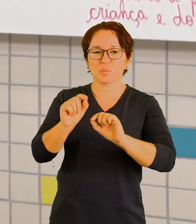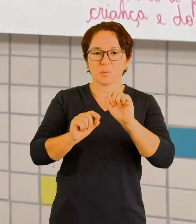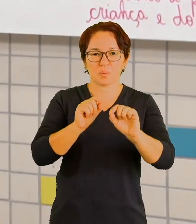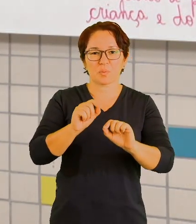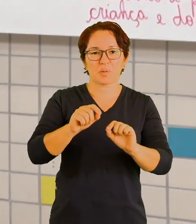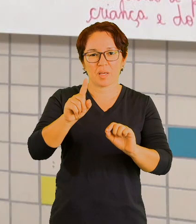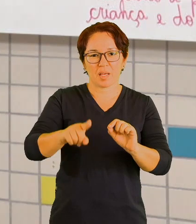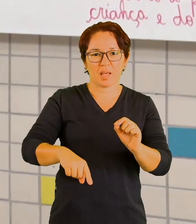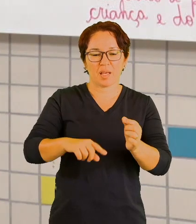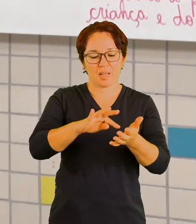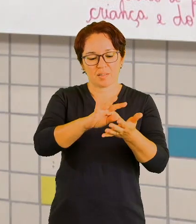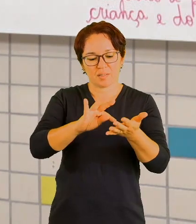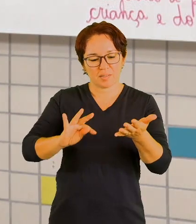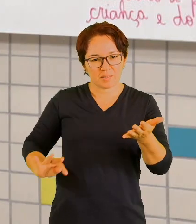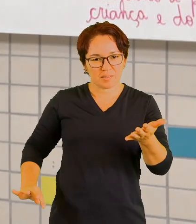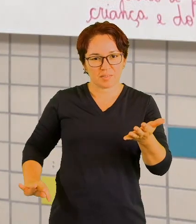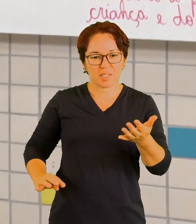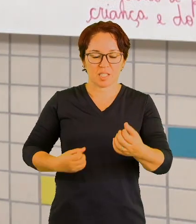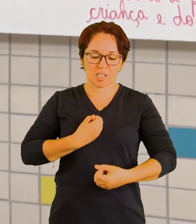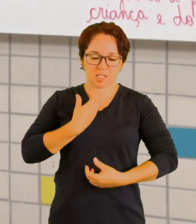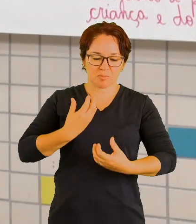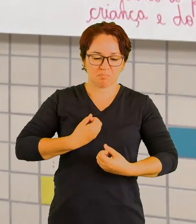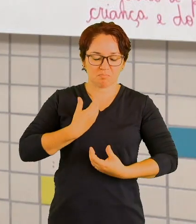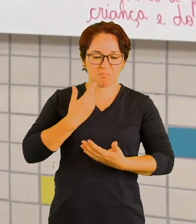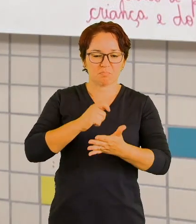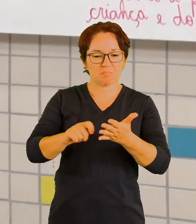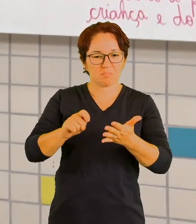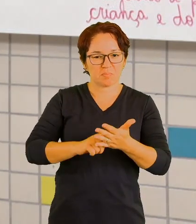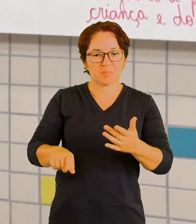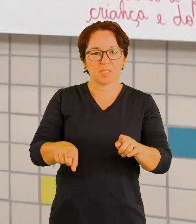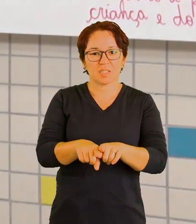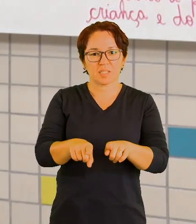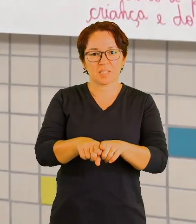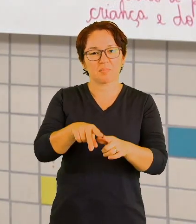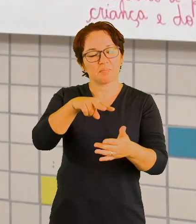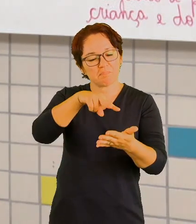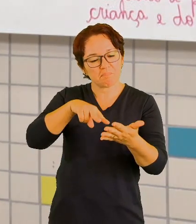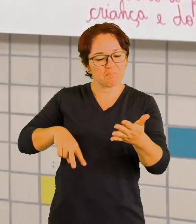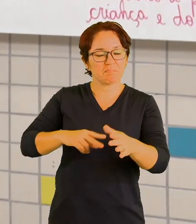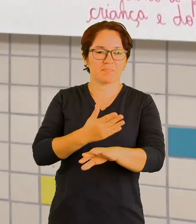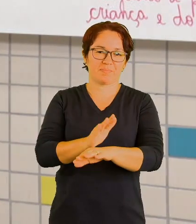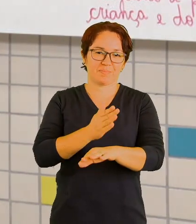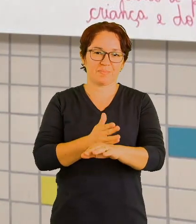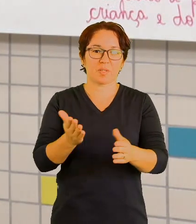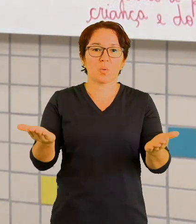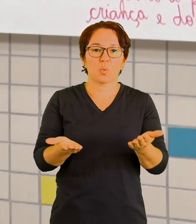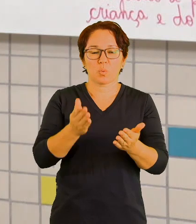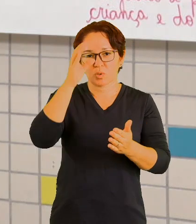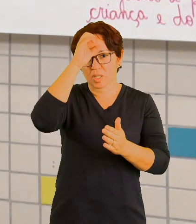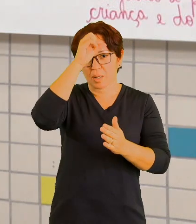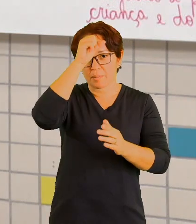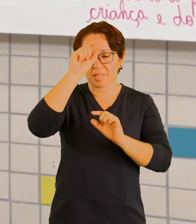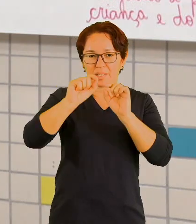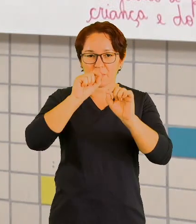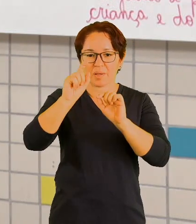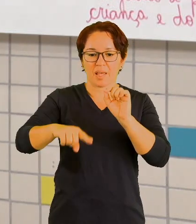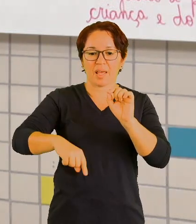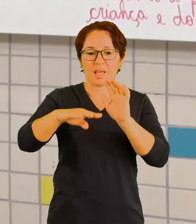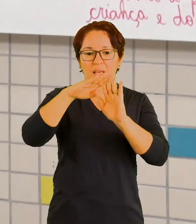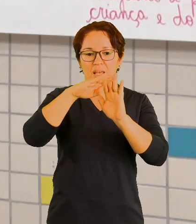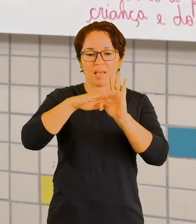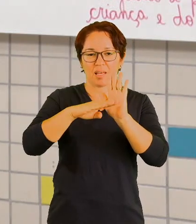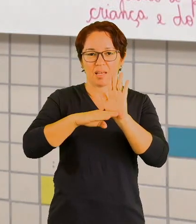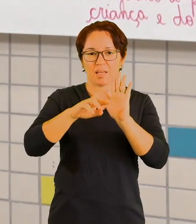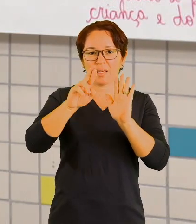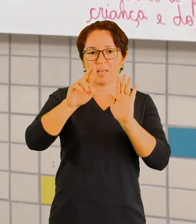textual, nós vamos estudar sobre o regimento escolar. Veremos a sua função, a sua